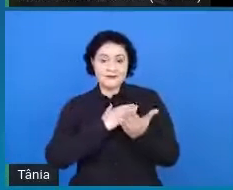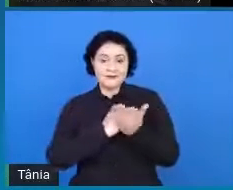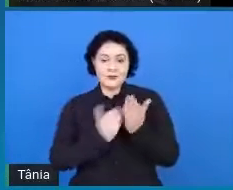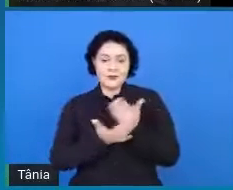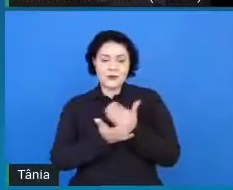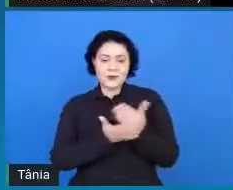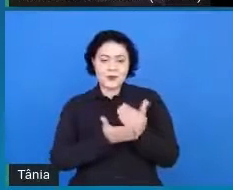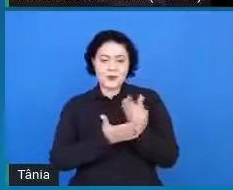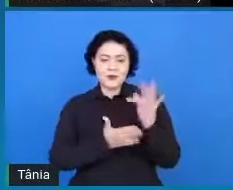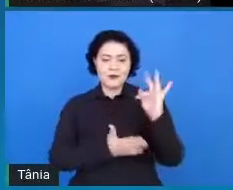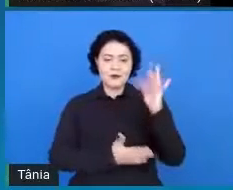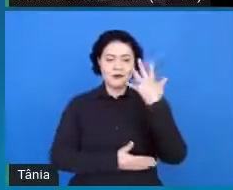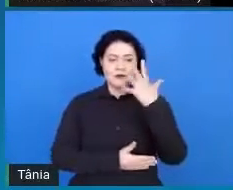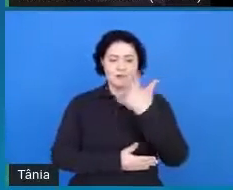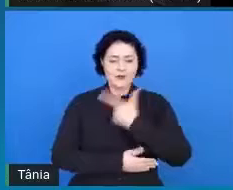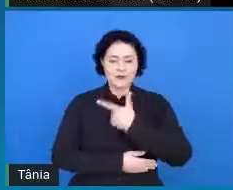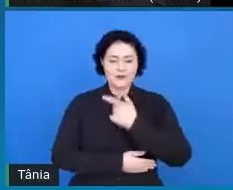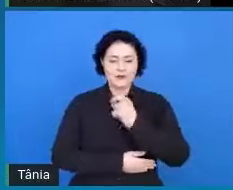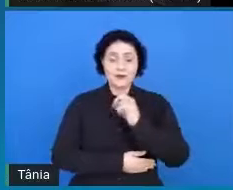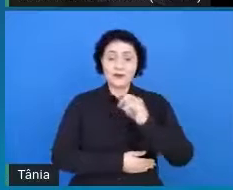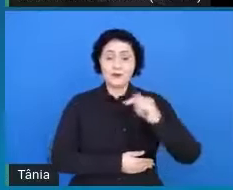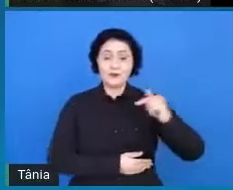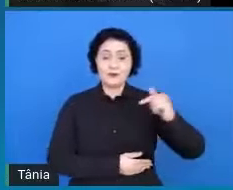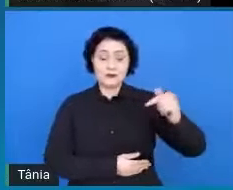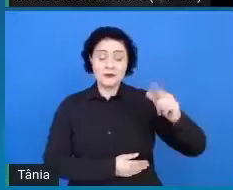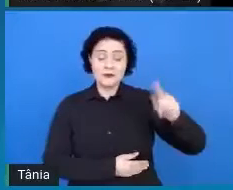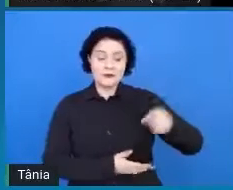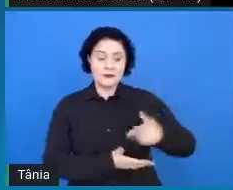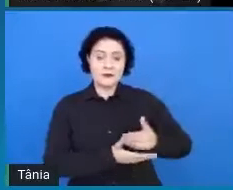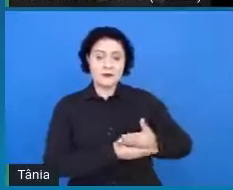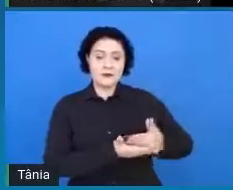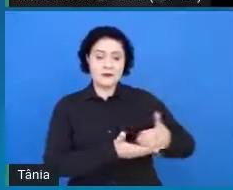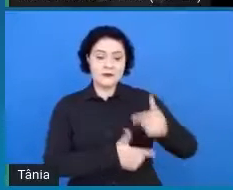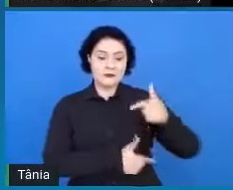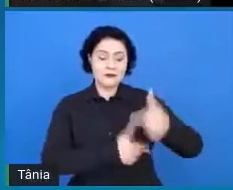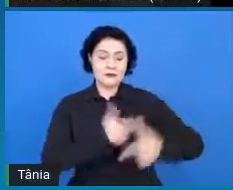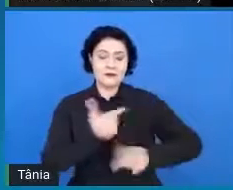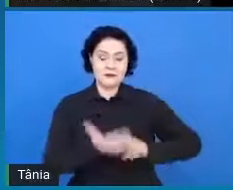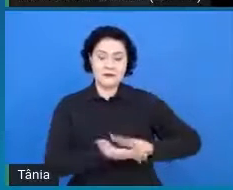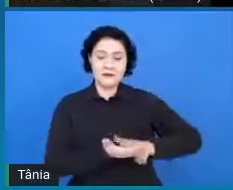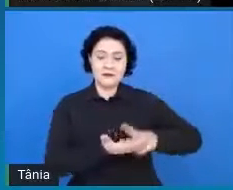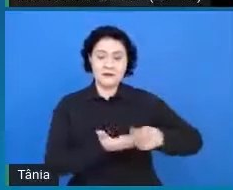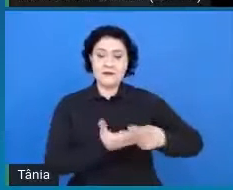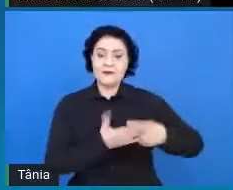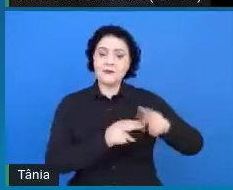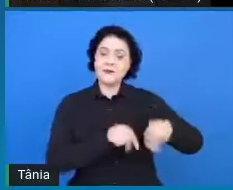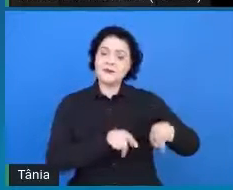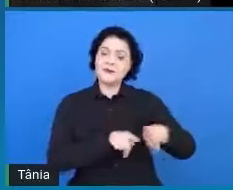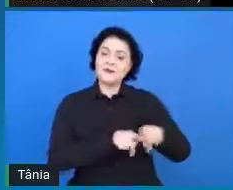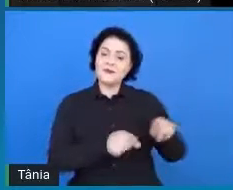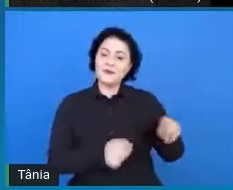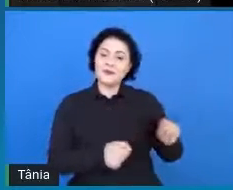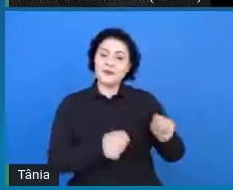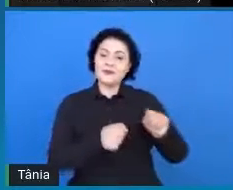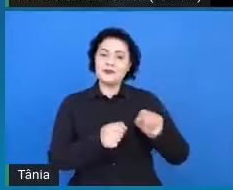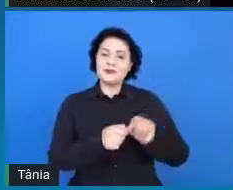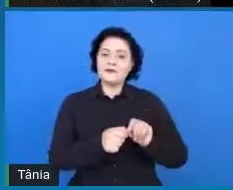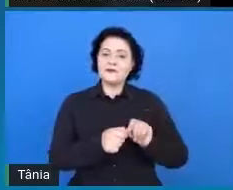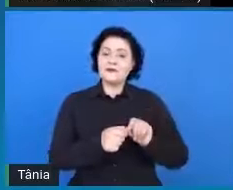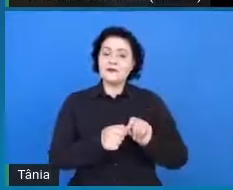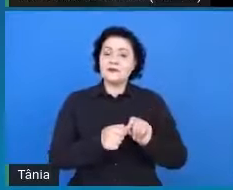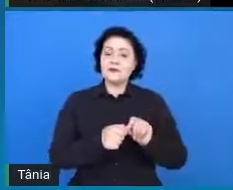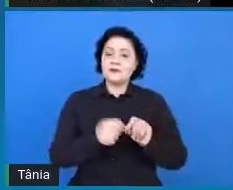fevereiro de2007 que foi quando iniciamos esse trabalho de tradução e com ele nós fizemos cerca de